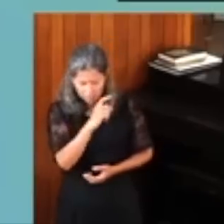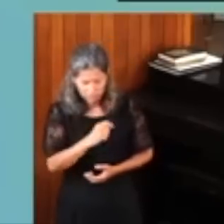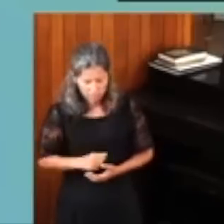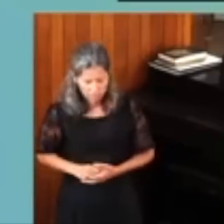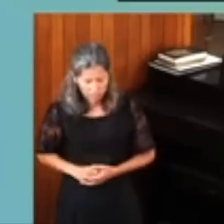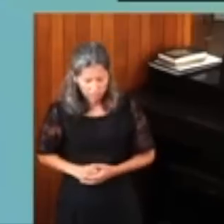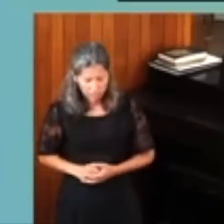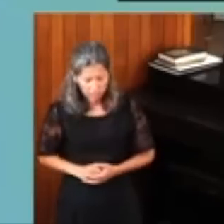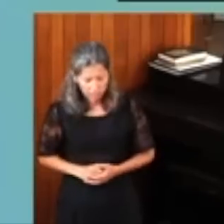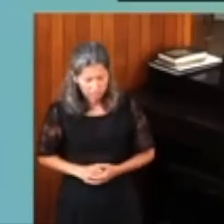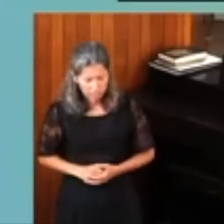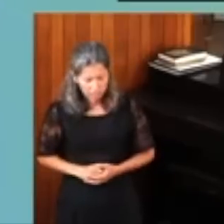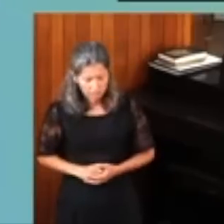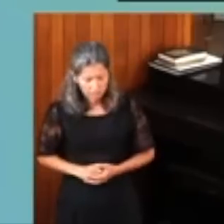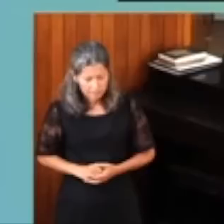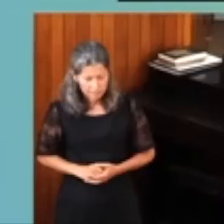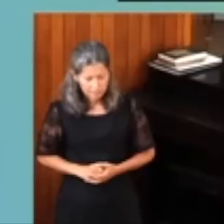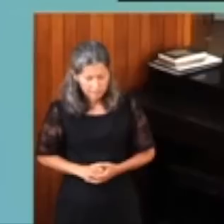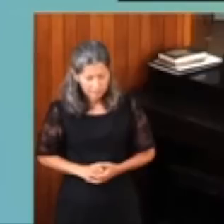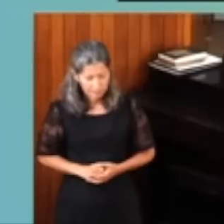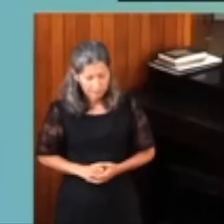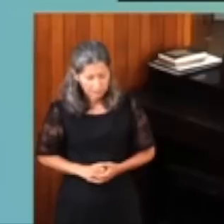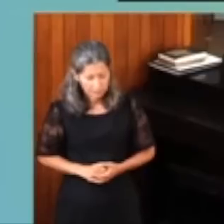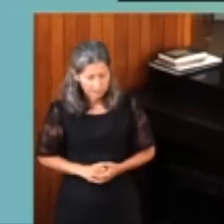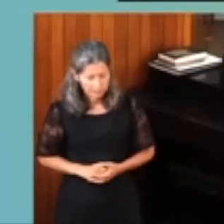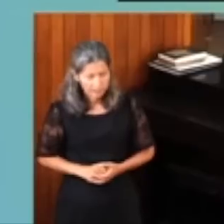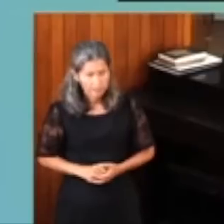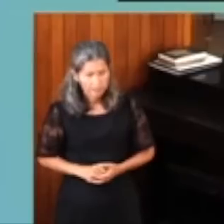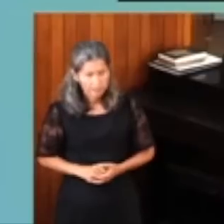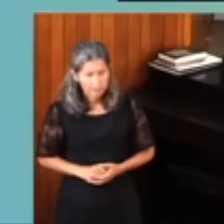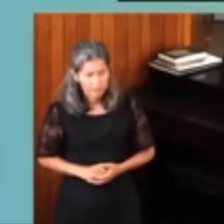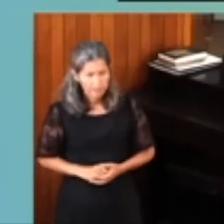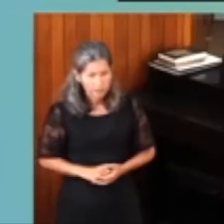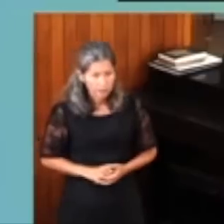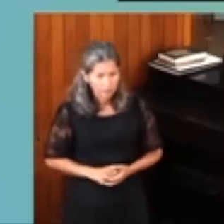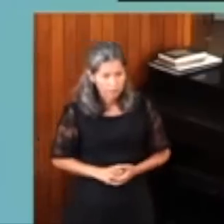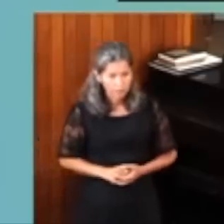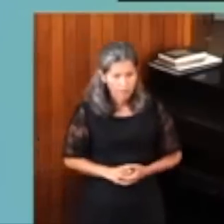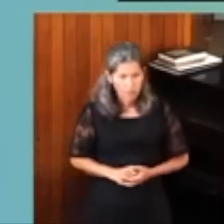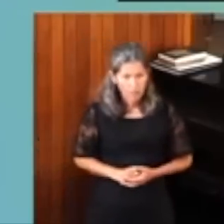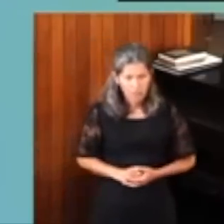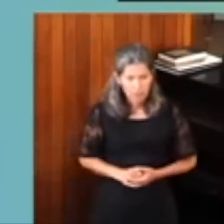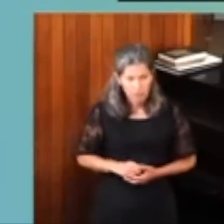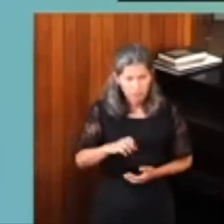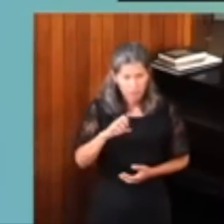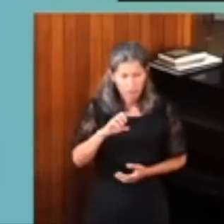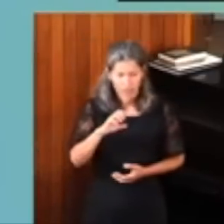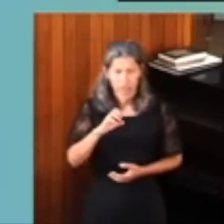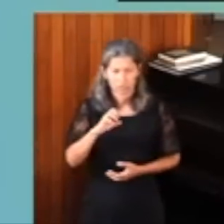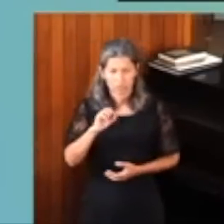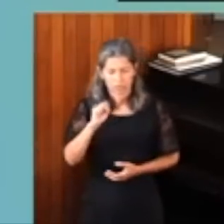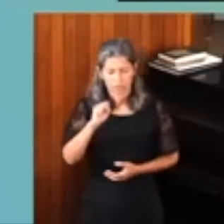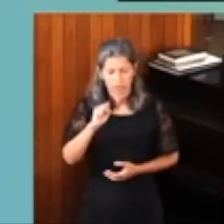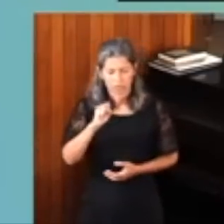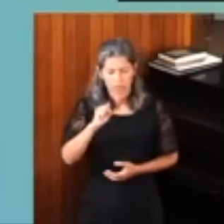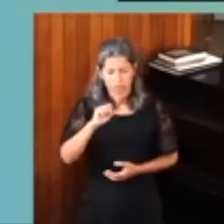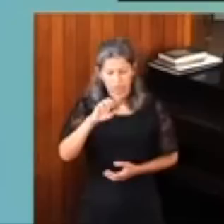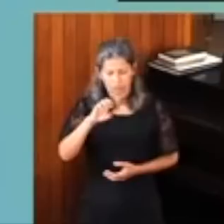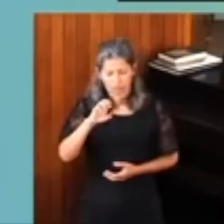né? Porque faz muito sentido isso que eu vou dizer. Ali no século XIX, tempo do fim, portanto,